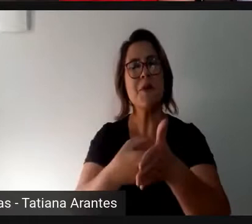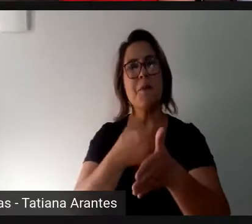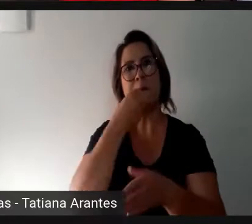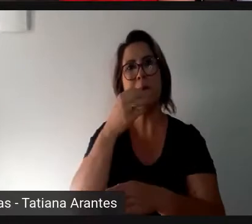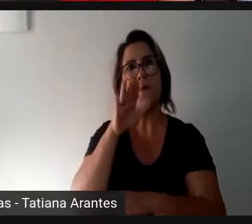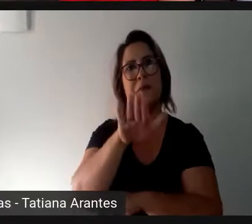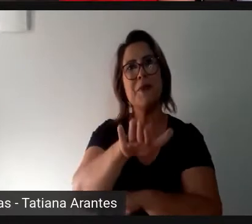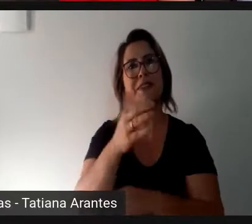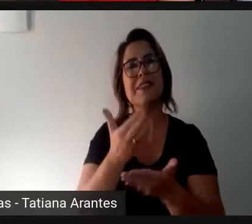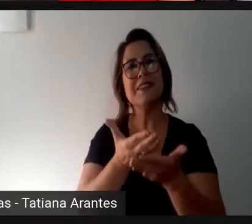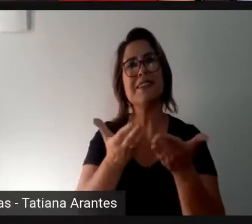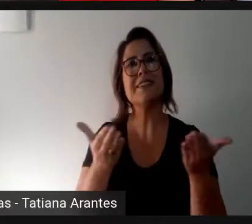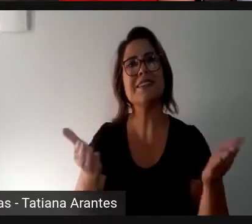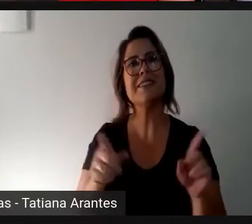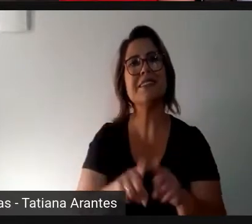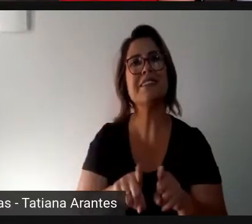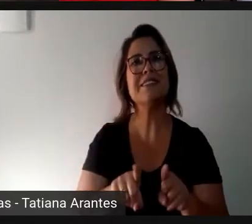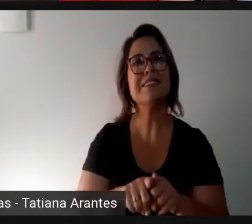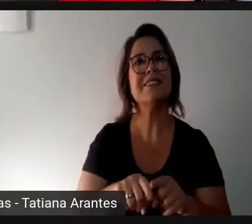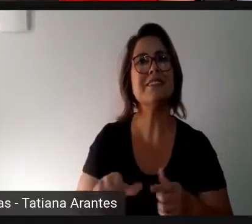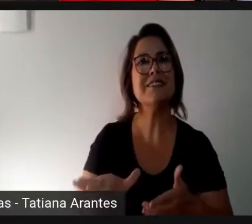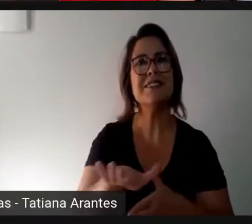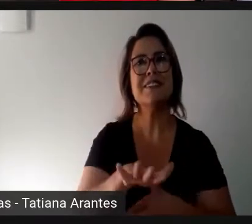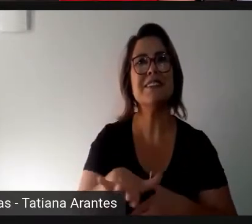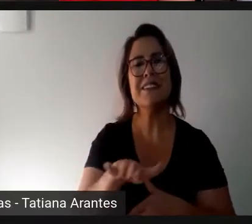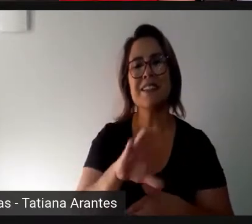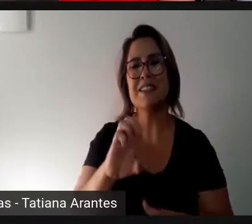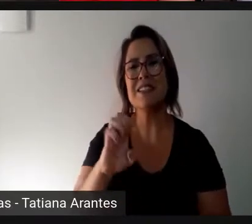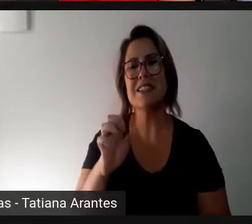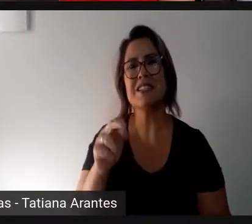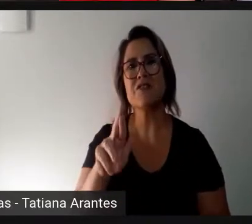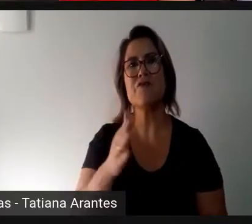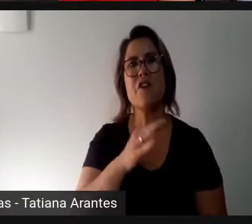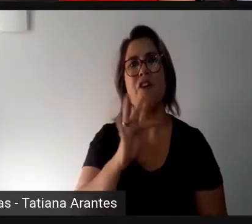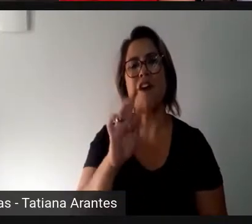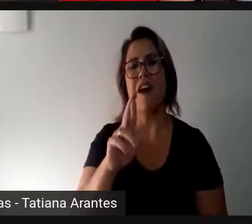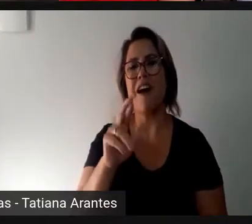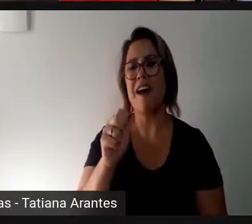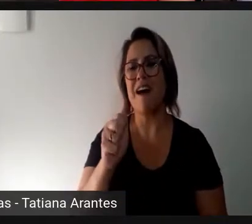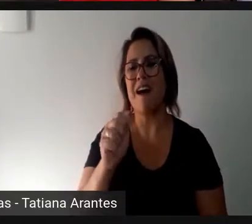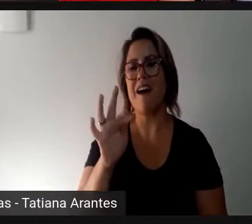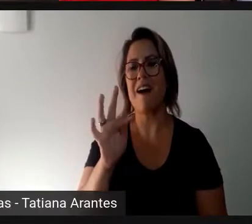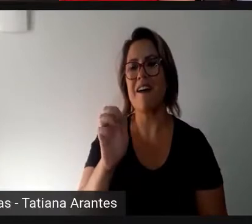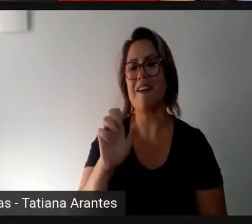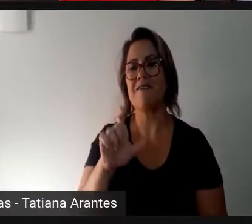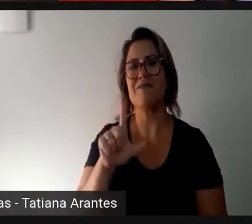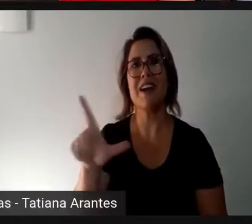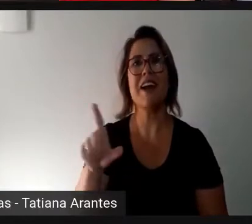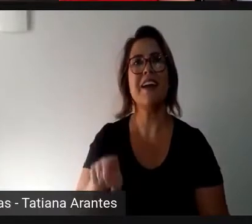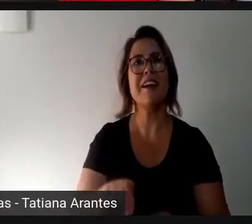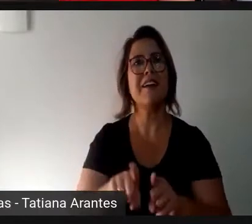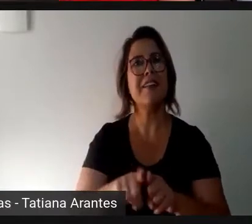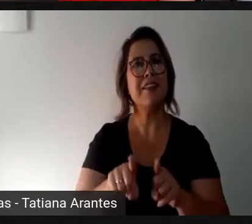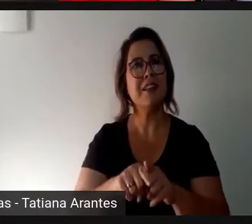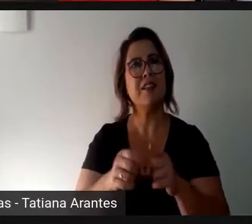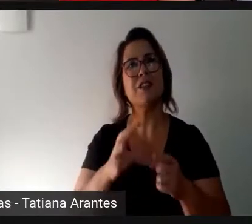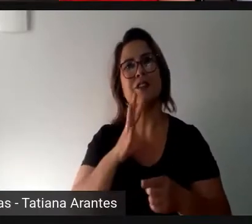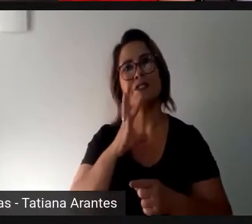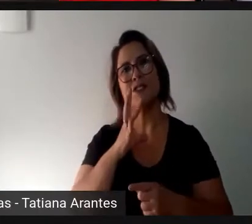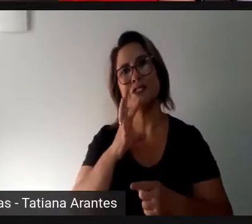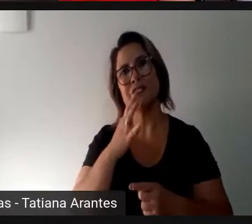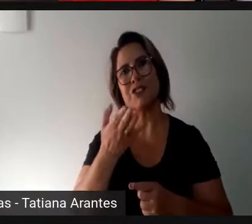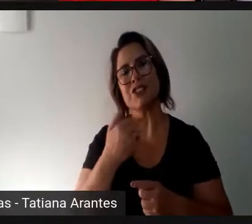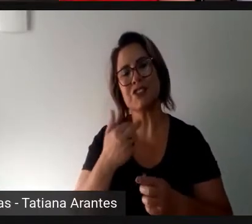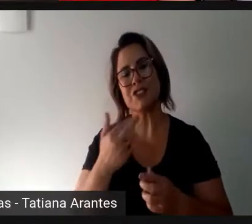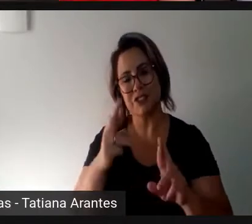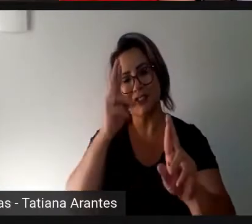agradecer a Marilene pela mediação, toda a equipe do CEFOL, ao Rafael, que é uma referência, já era uma referência para mim a respeito de compliance.